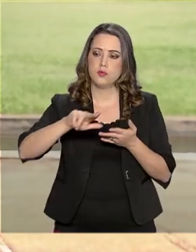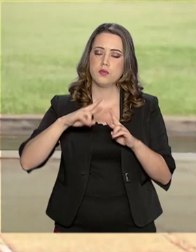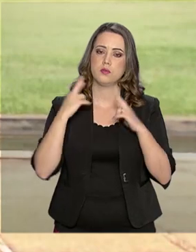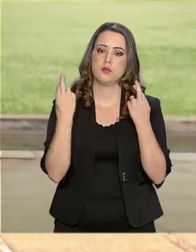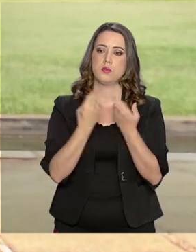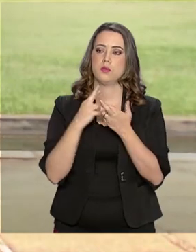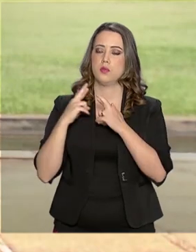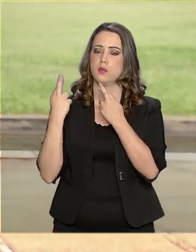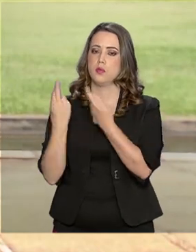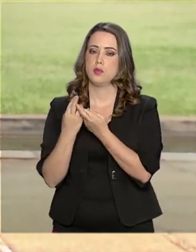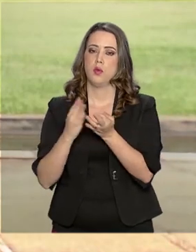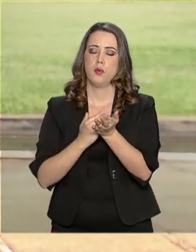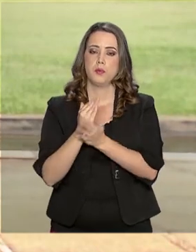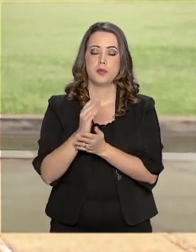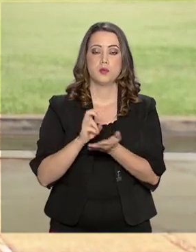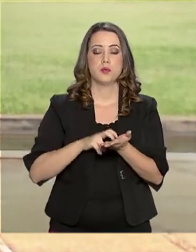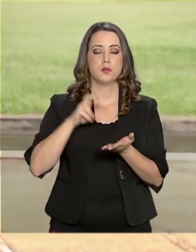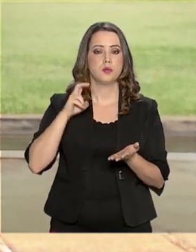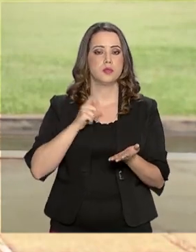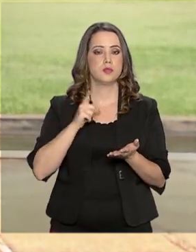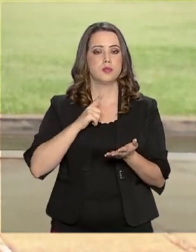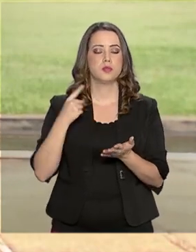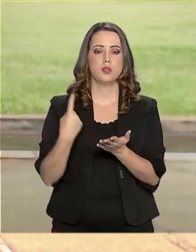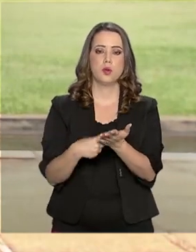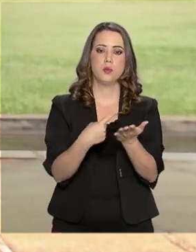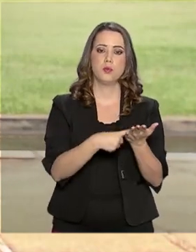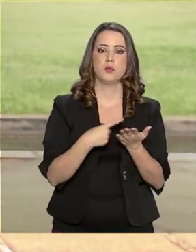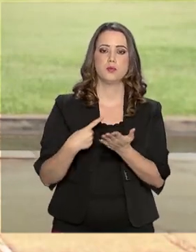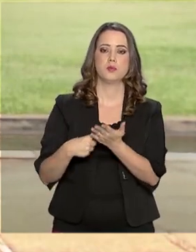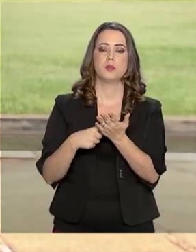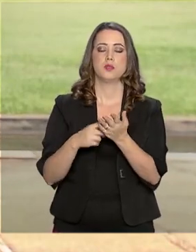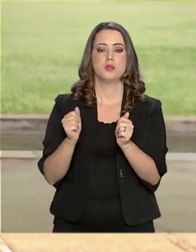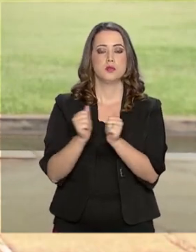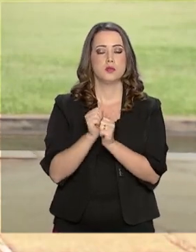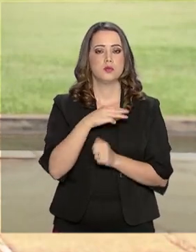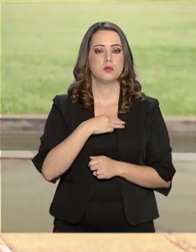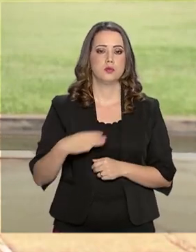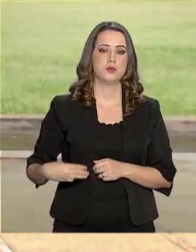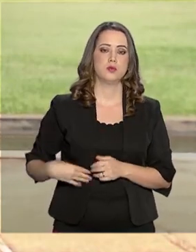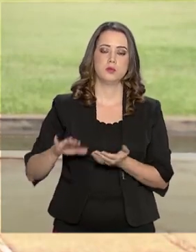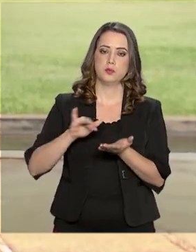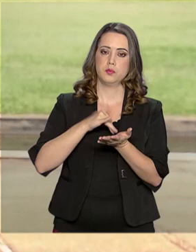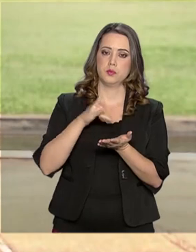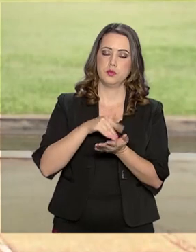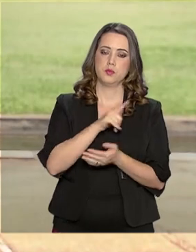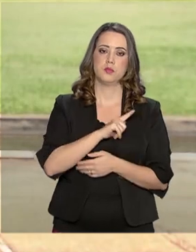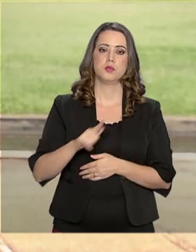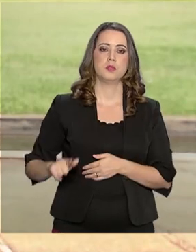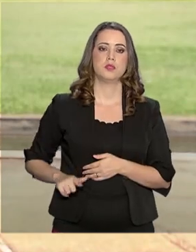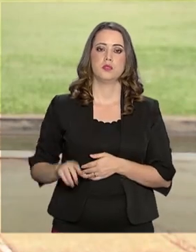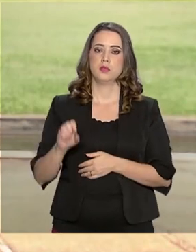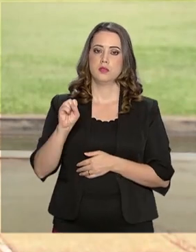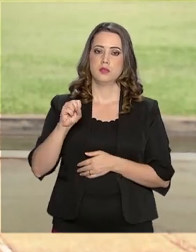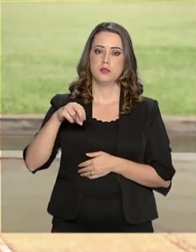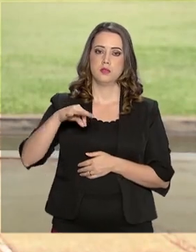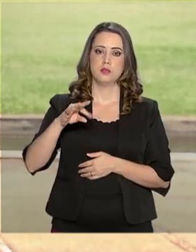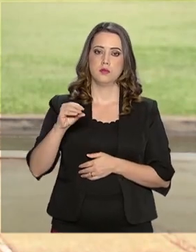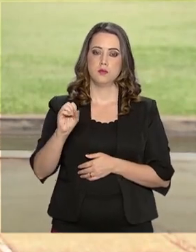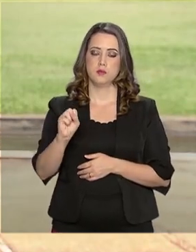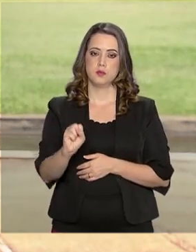reuniões marcadas desde cedo ele já se encontrou com o ministro da secretaria de governo santos cruz do